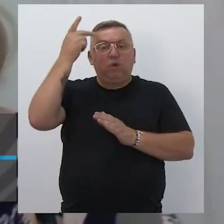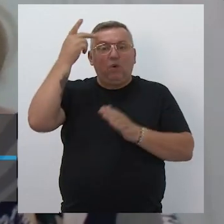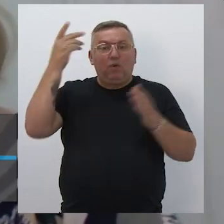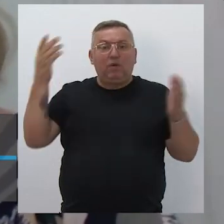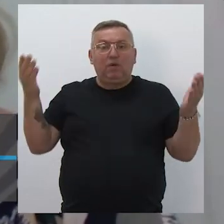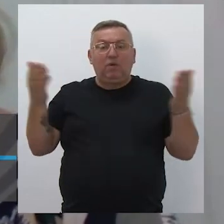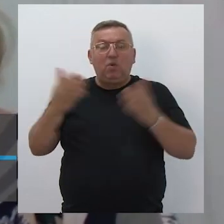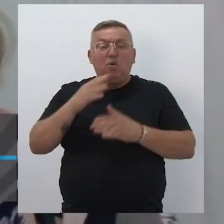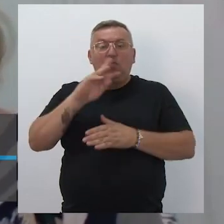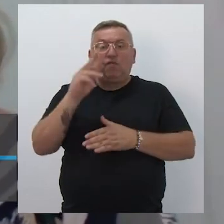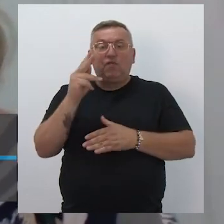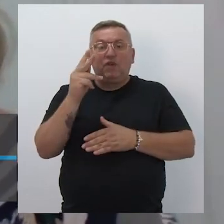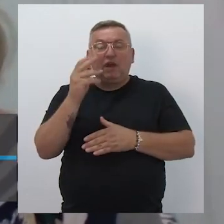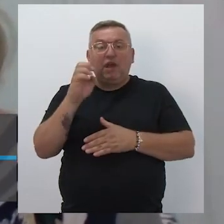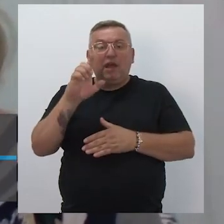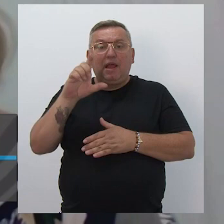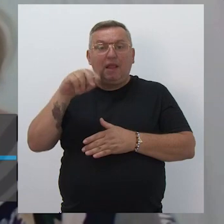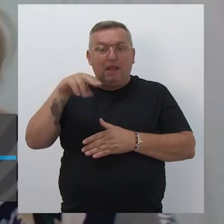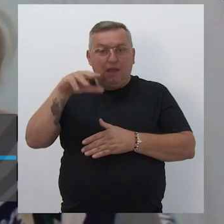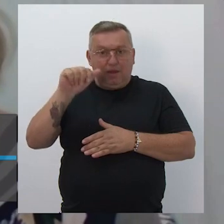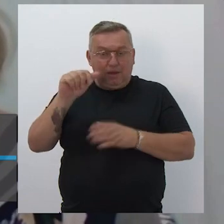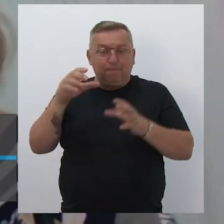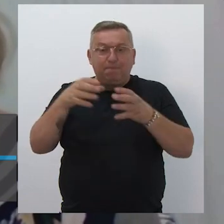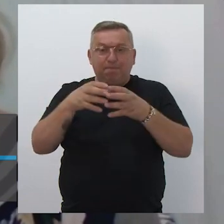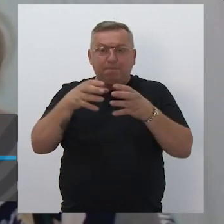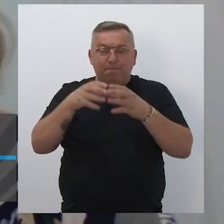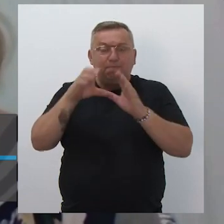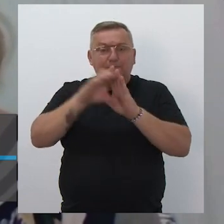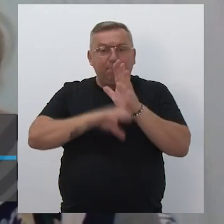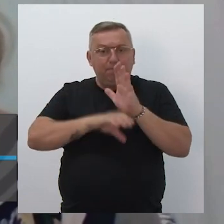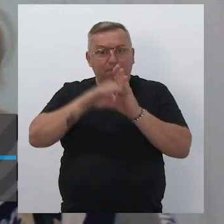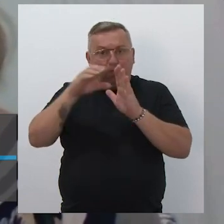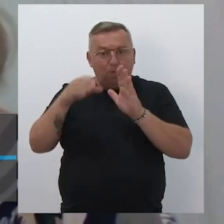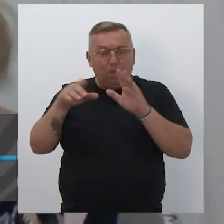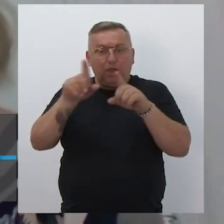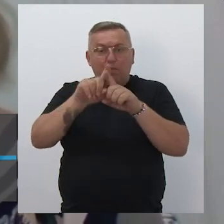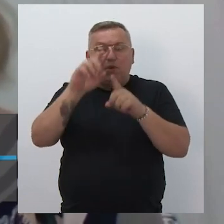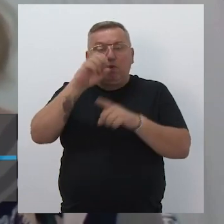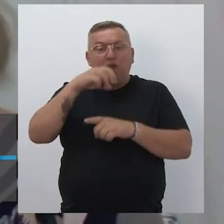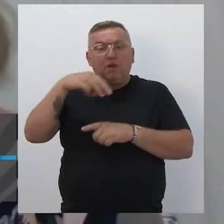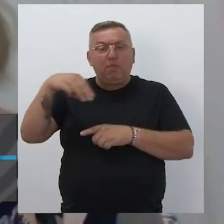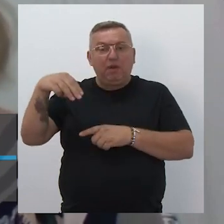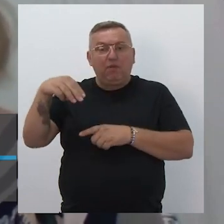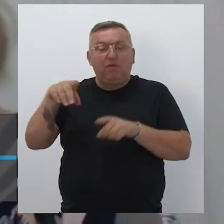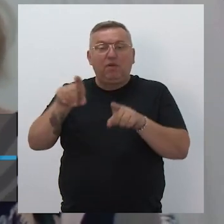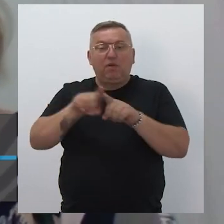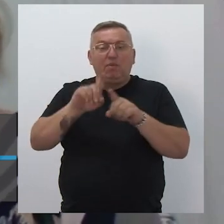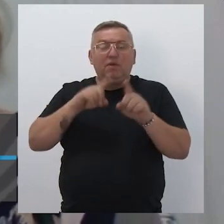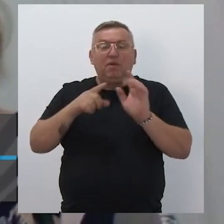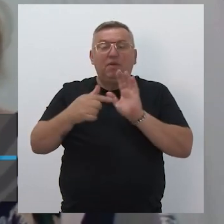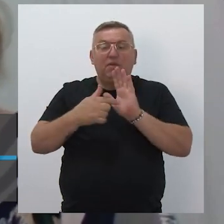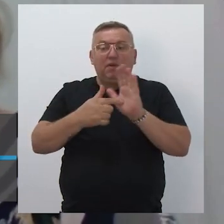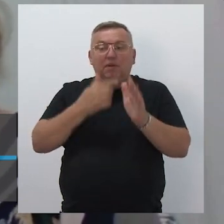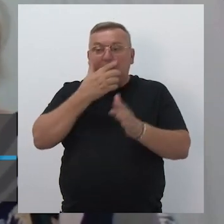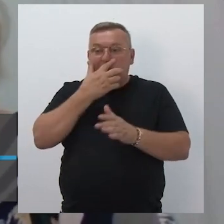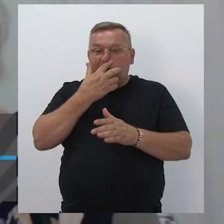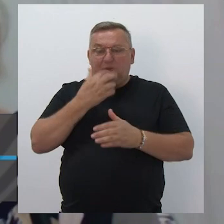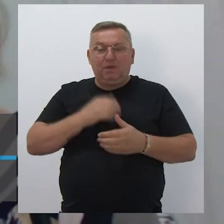com Helena, que faz parte dessa equipe do currículo da etapa do ensino médio. Você quer se apresentar,